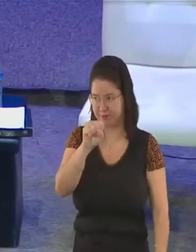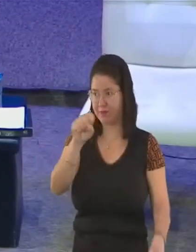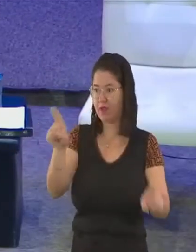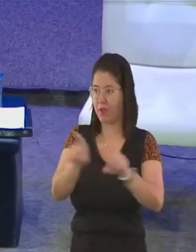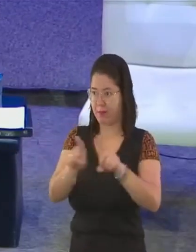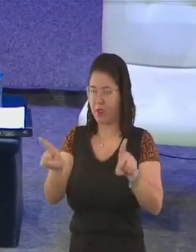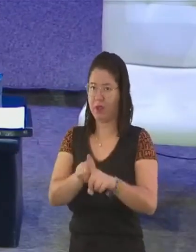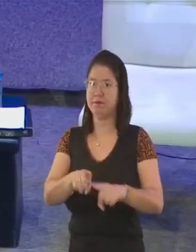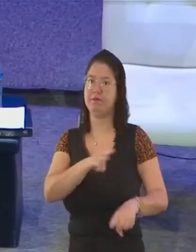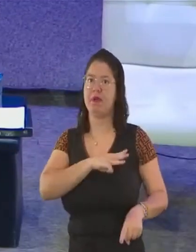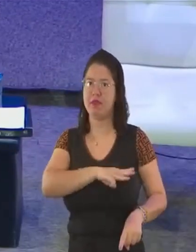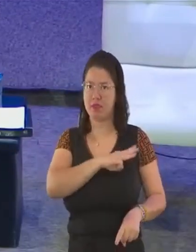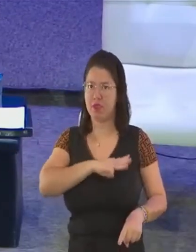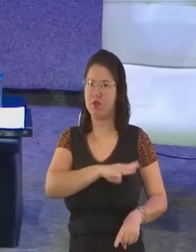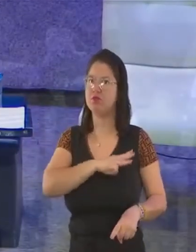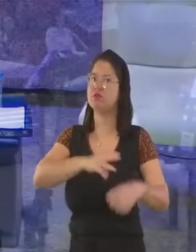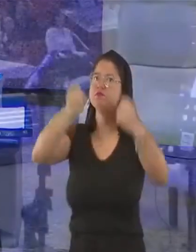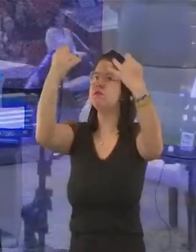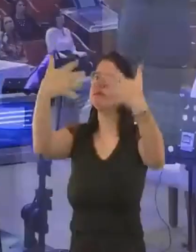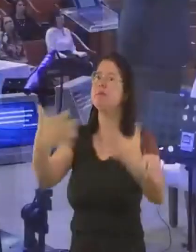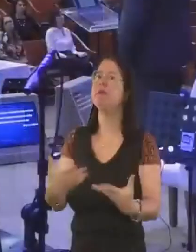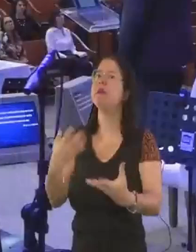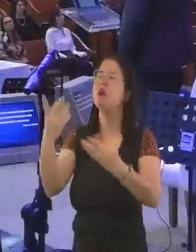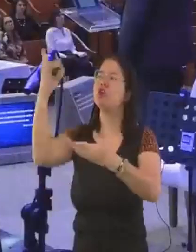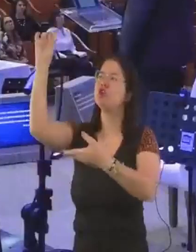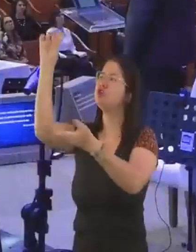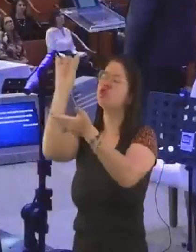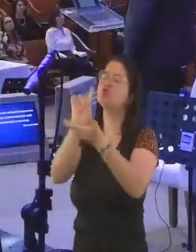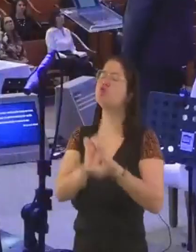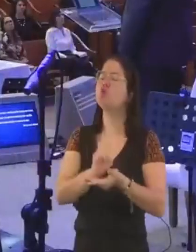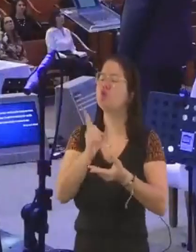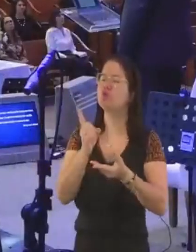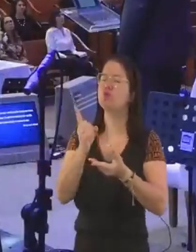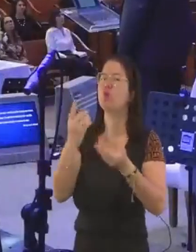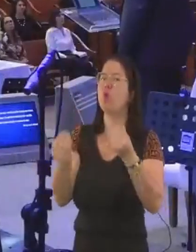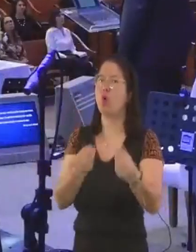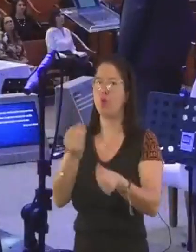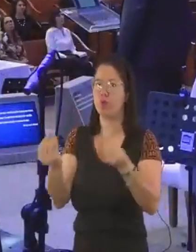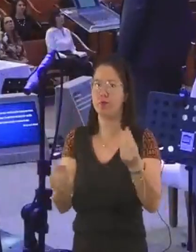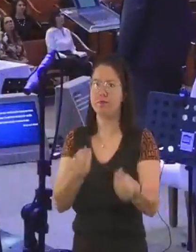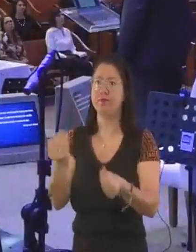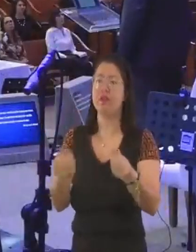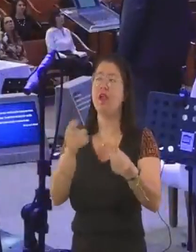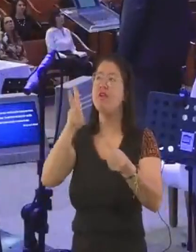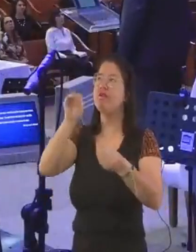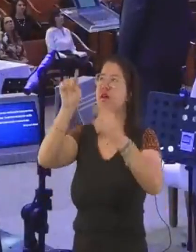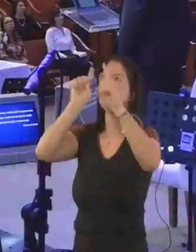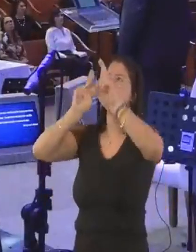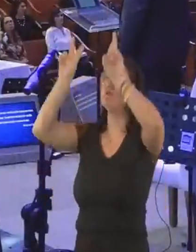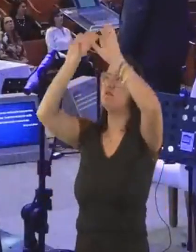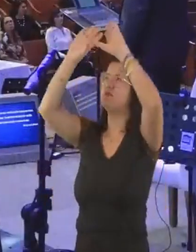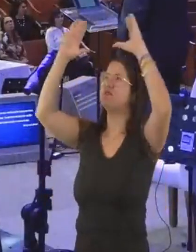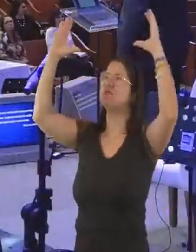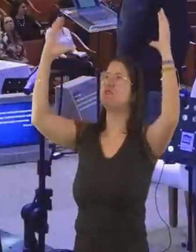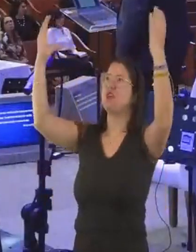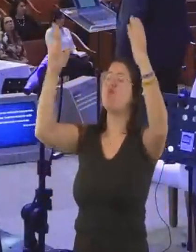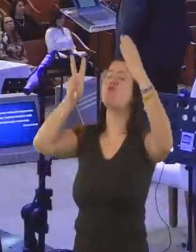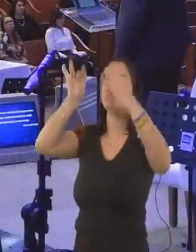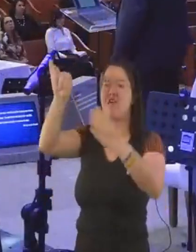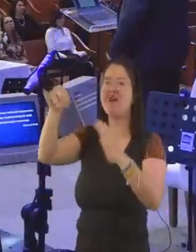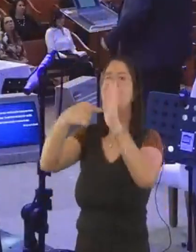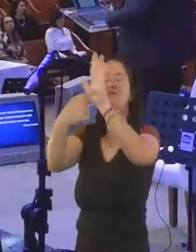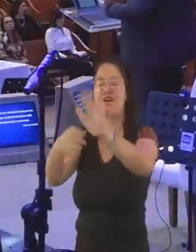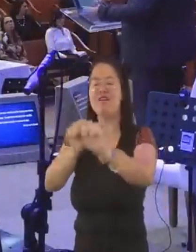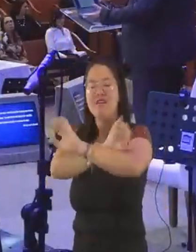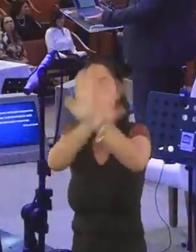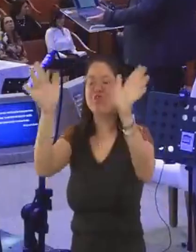24, 30 e 31 descreve esta vinda da seguinte forma: então aparecerá no céu o sinal do Filho do Homem,